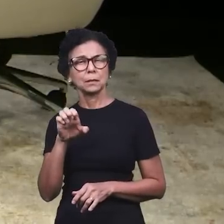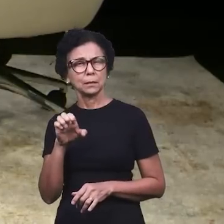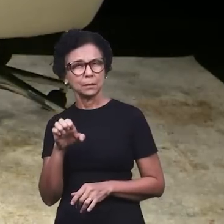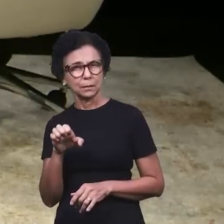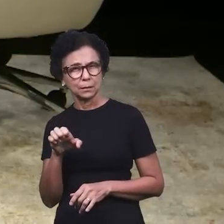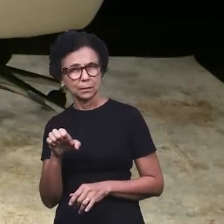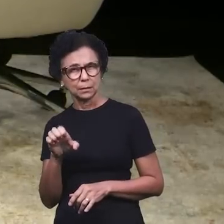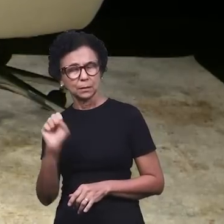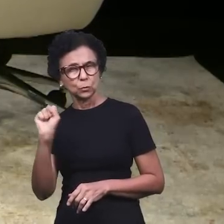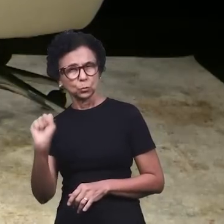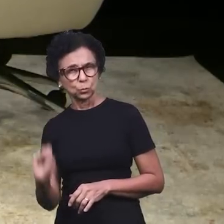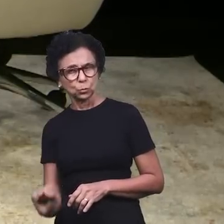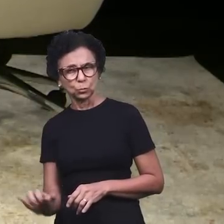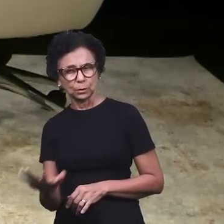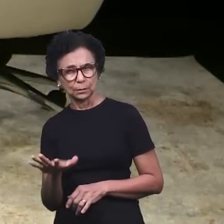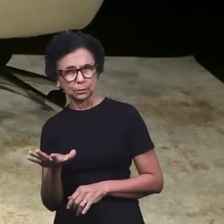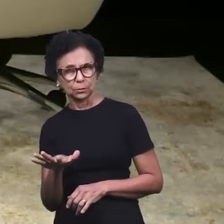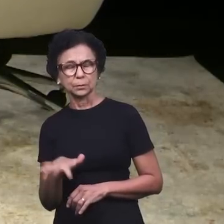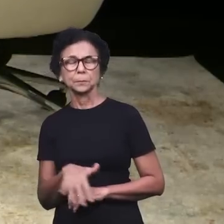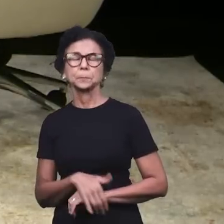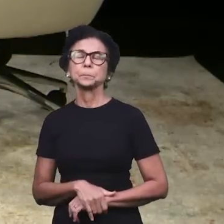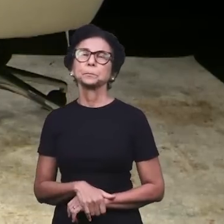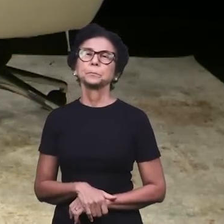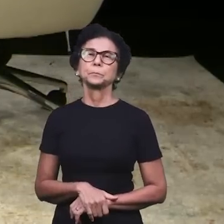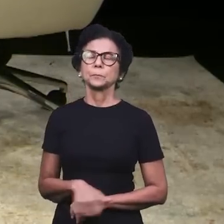tal. Toda aquela região ali.